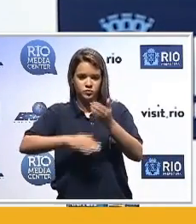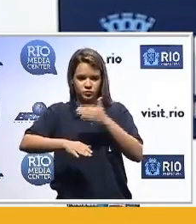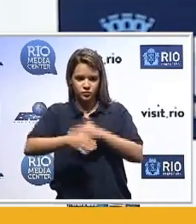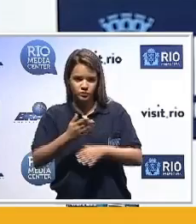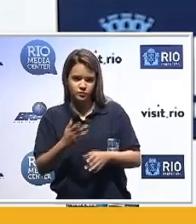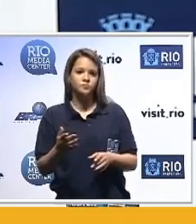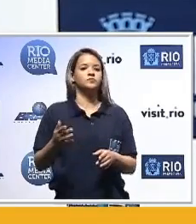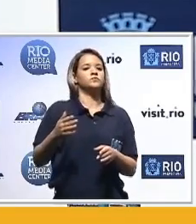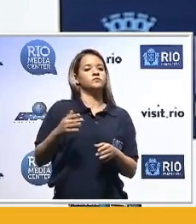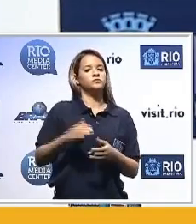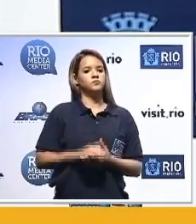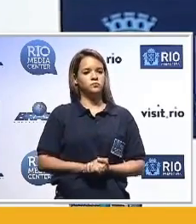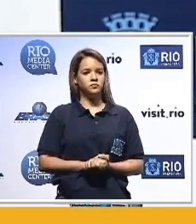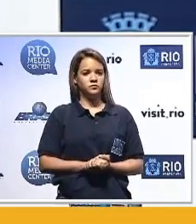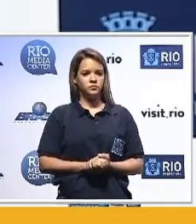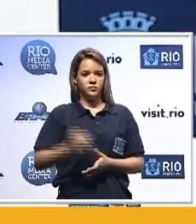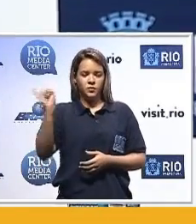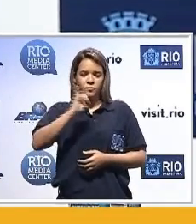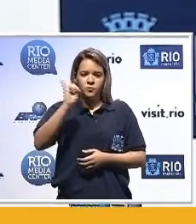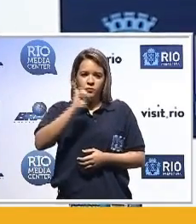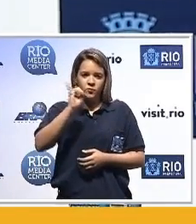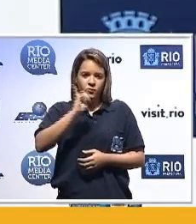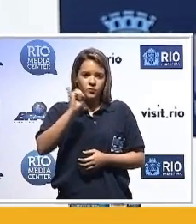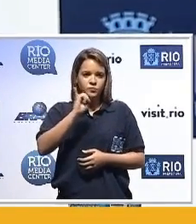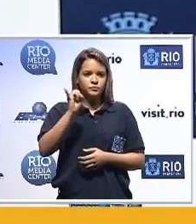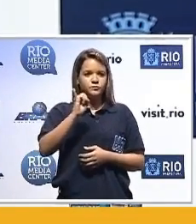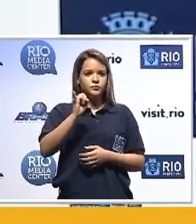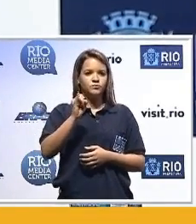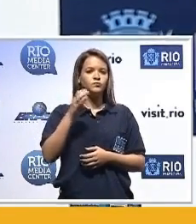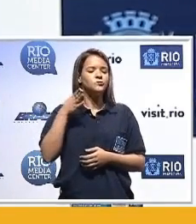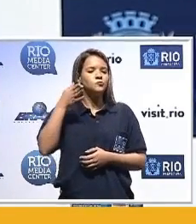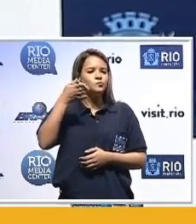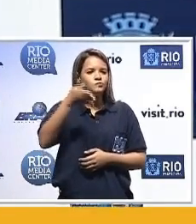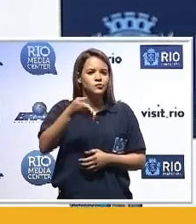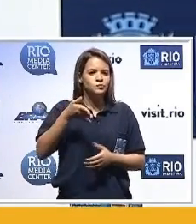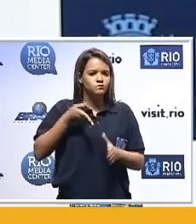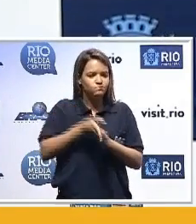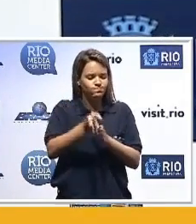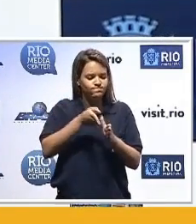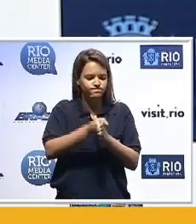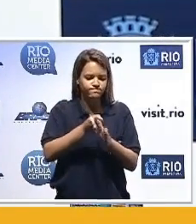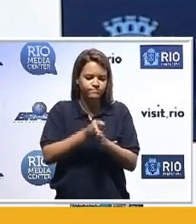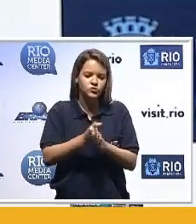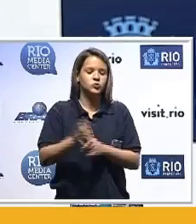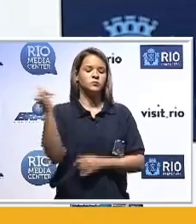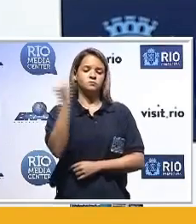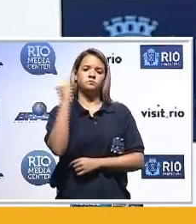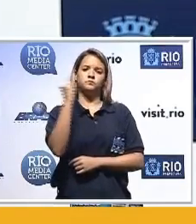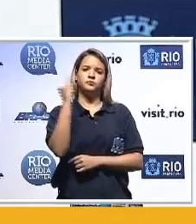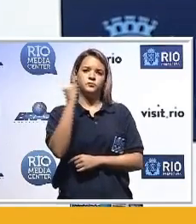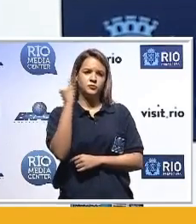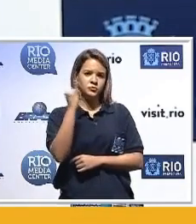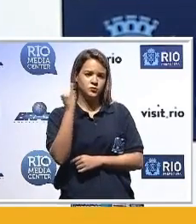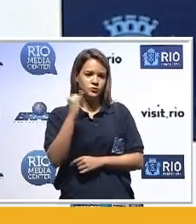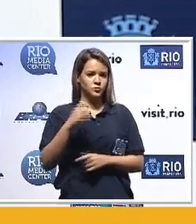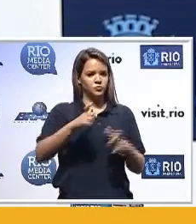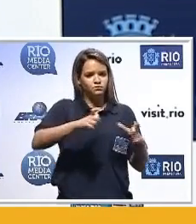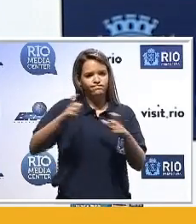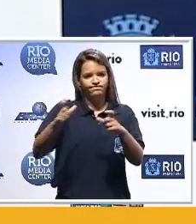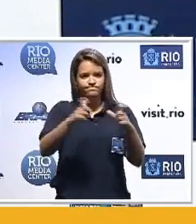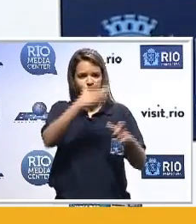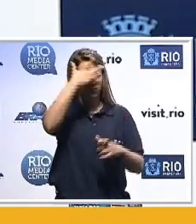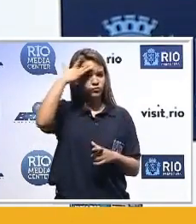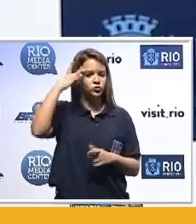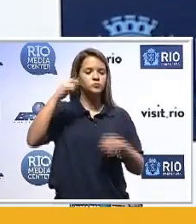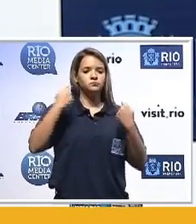de suma importância, porque já dá uma direção necessária e um auxílio aos que necessitam